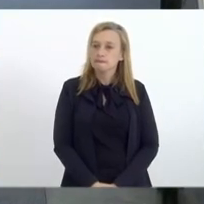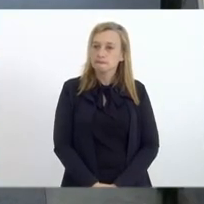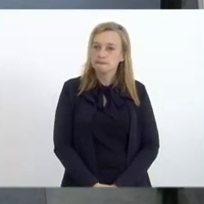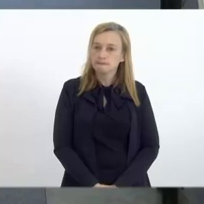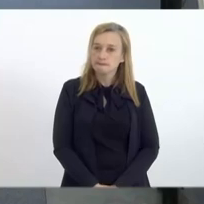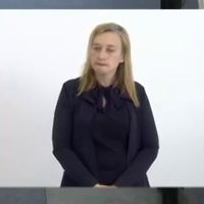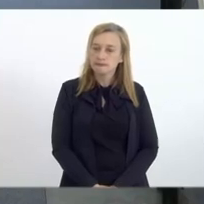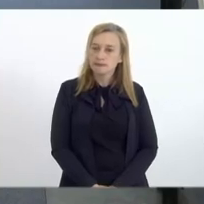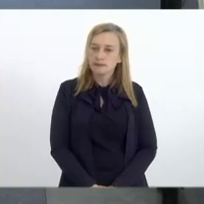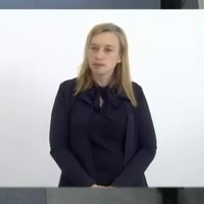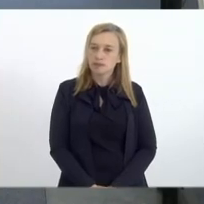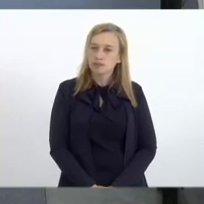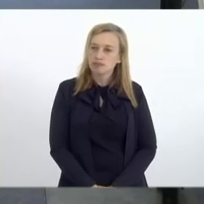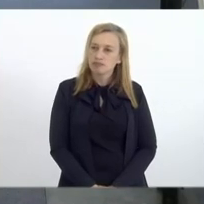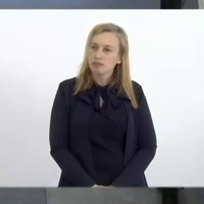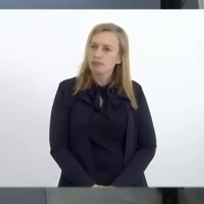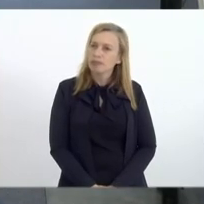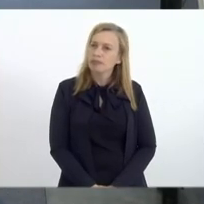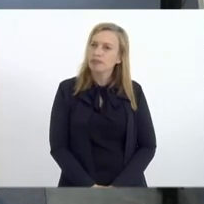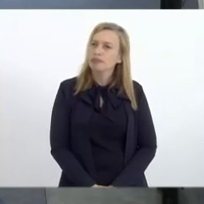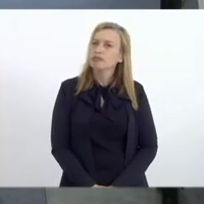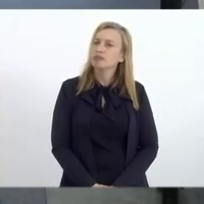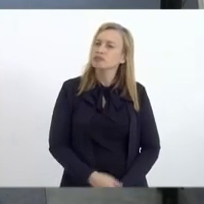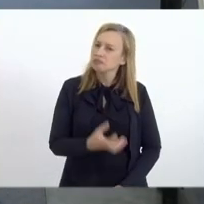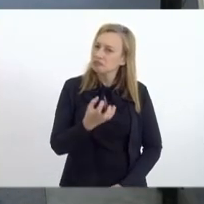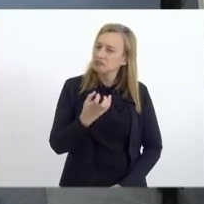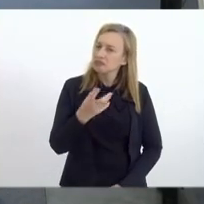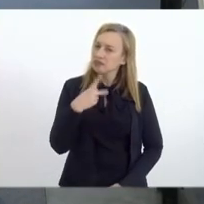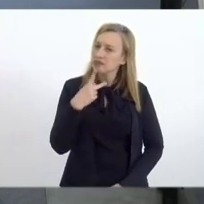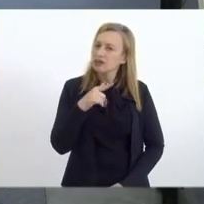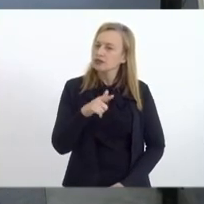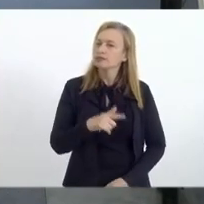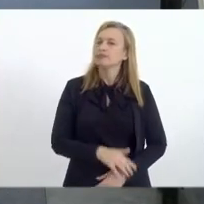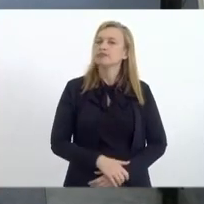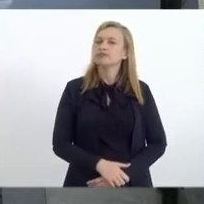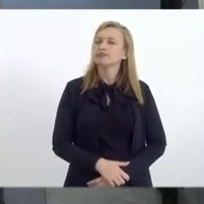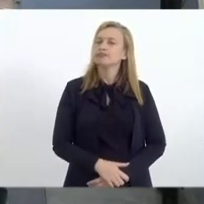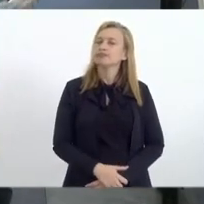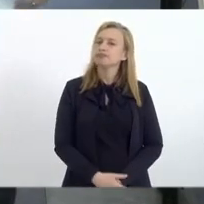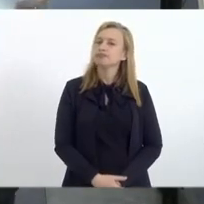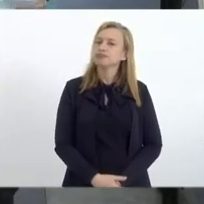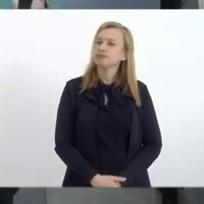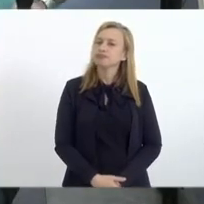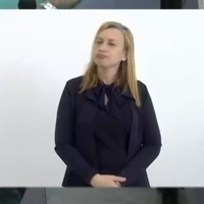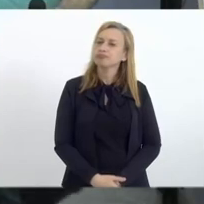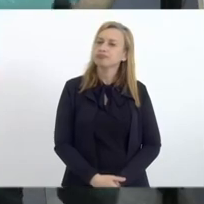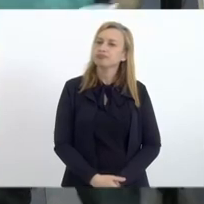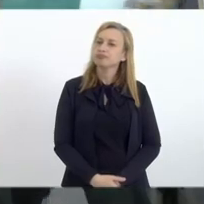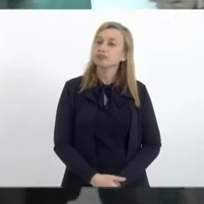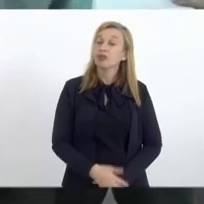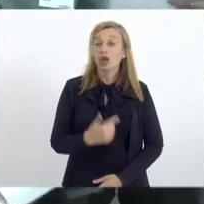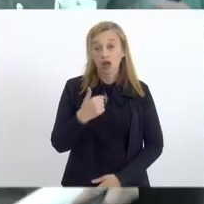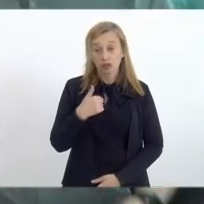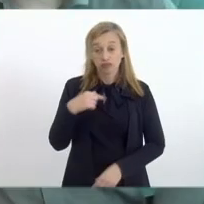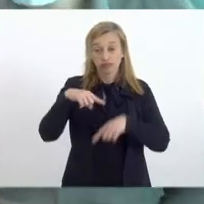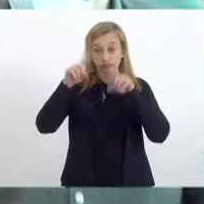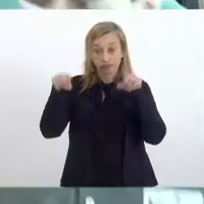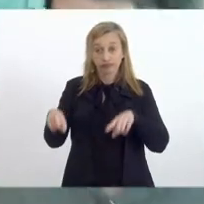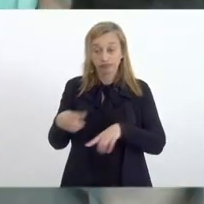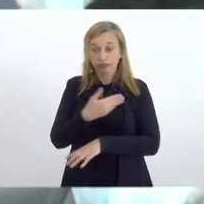Queria fazer aqui algumas observações. Eu sou funcionário